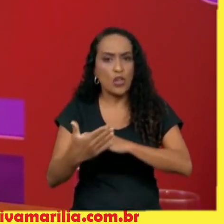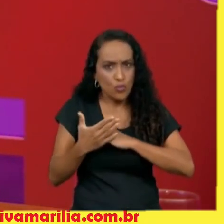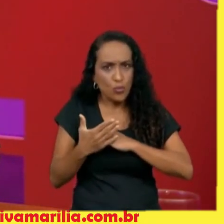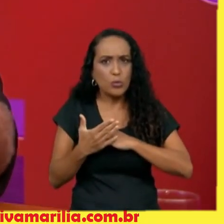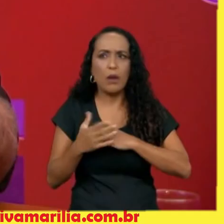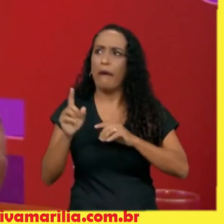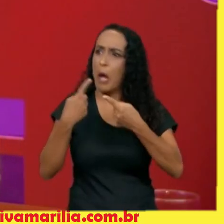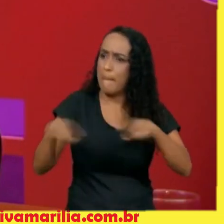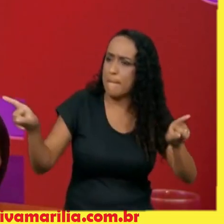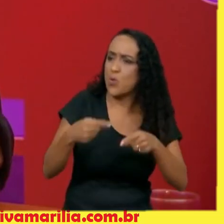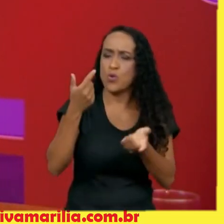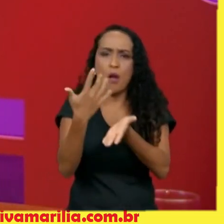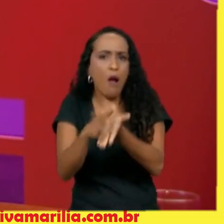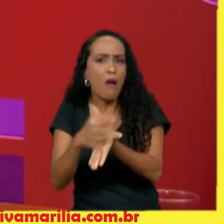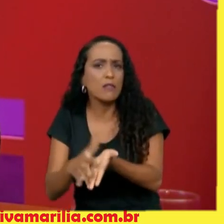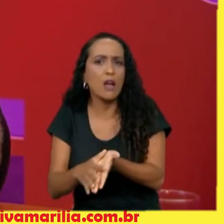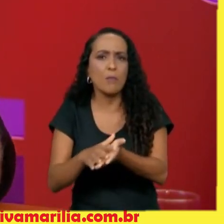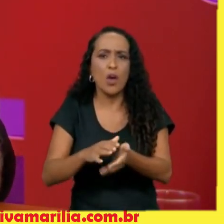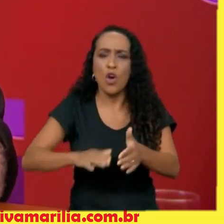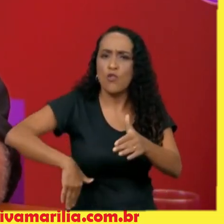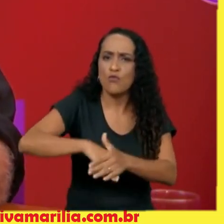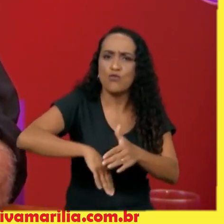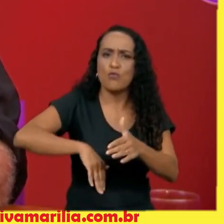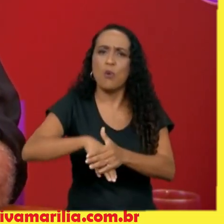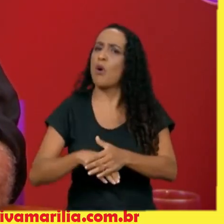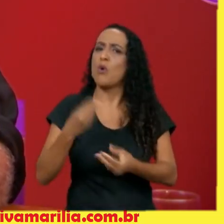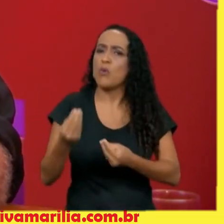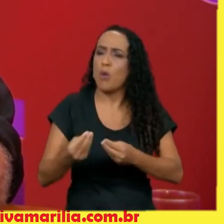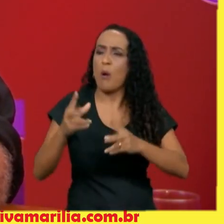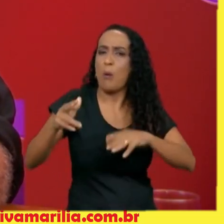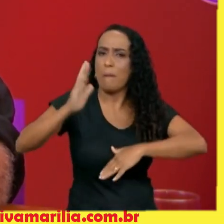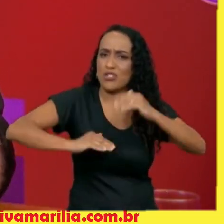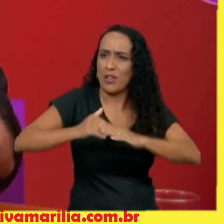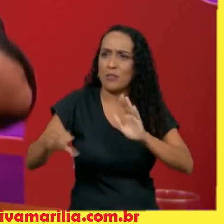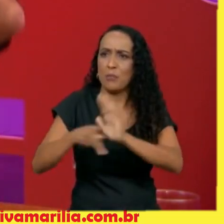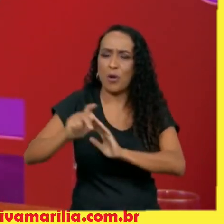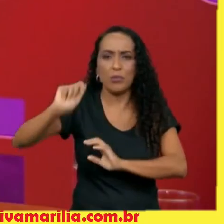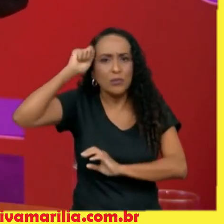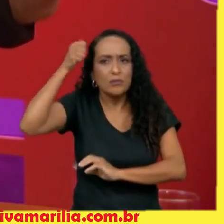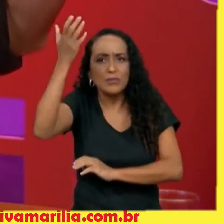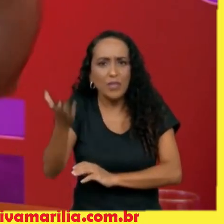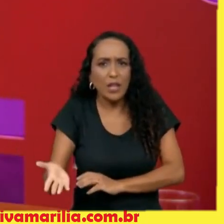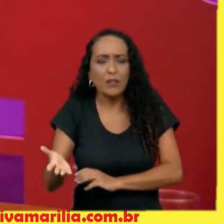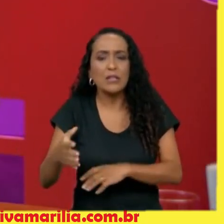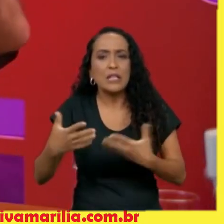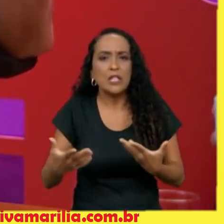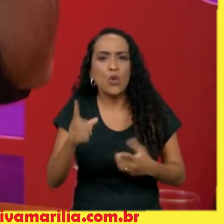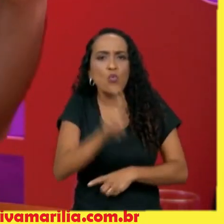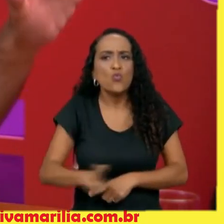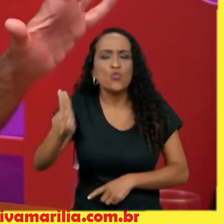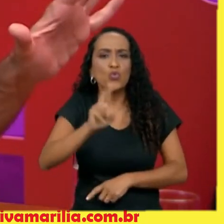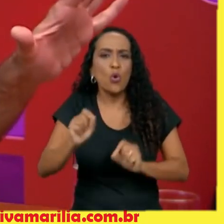a música, o samba, o futebol como praticado pelos negros, etc. Ou seja, Vargas usou uma máquina